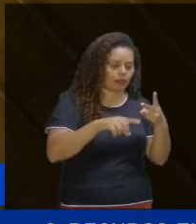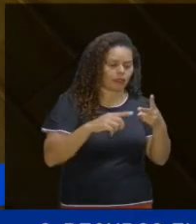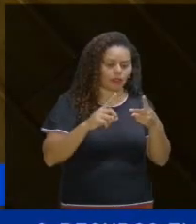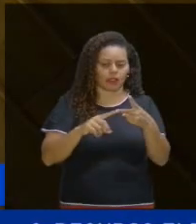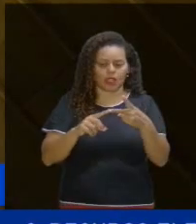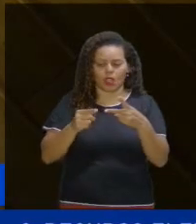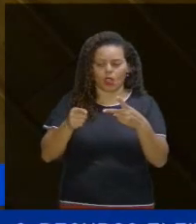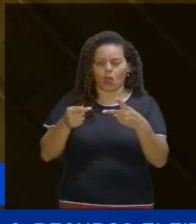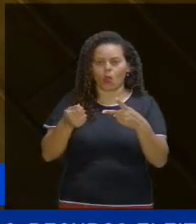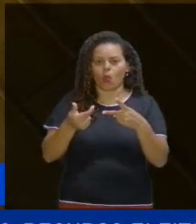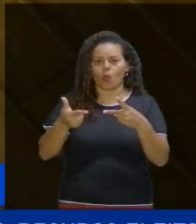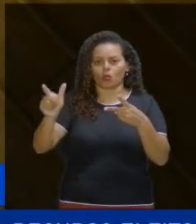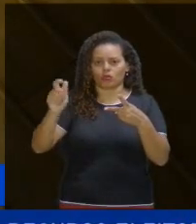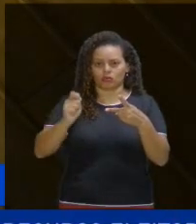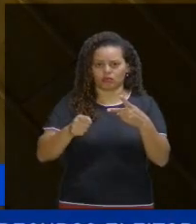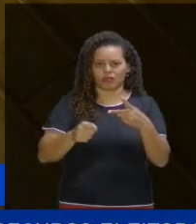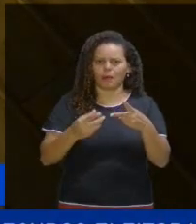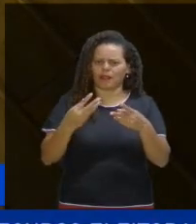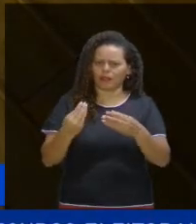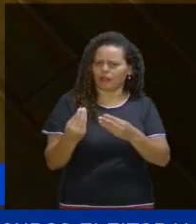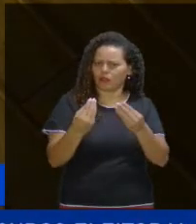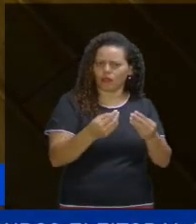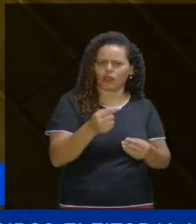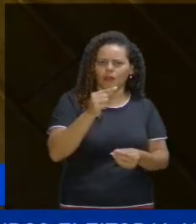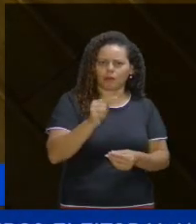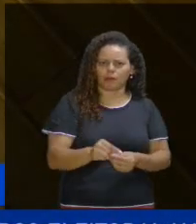seria o valor de R$1.034, e sim